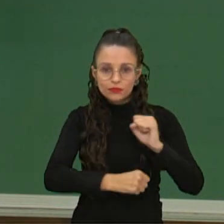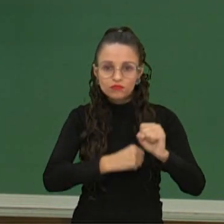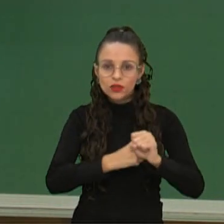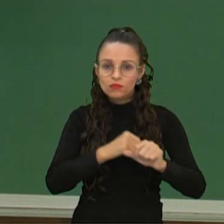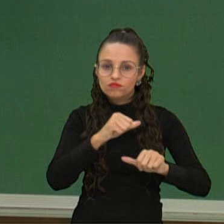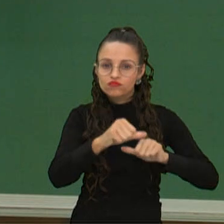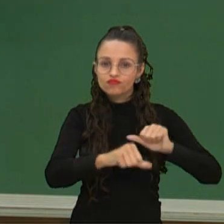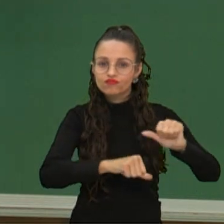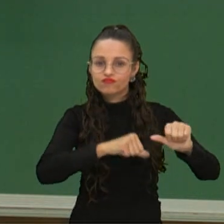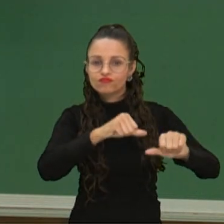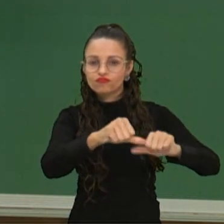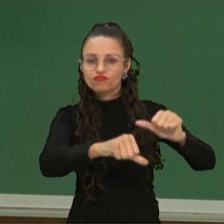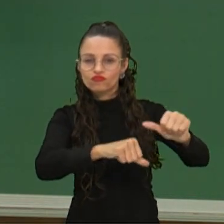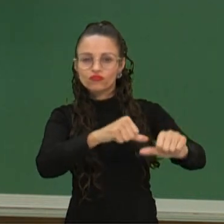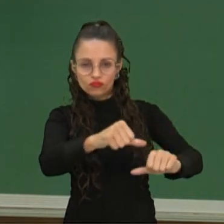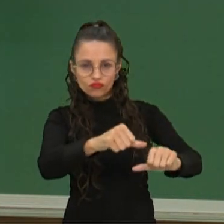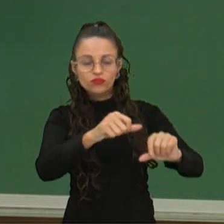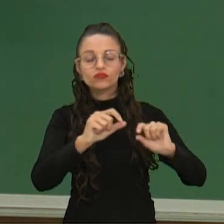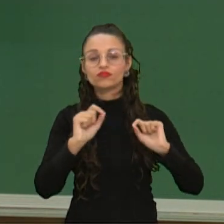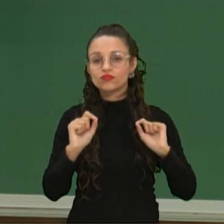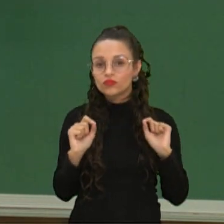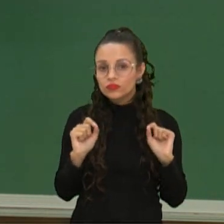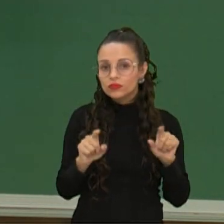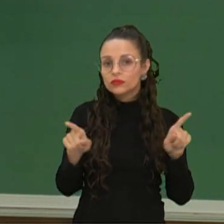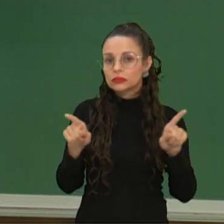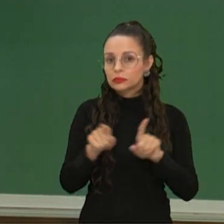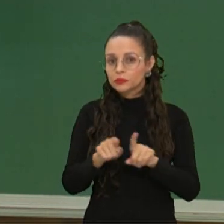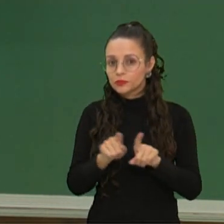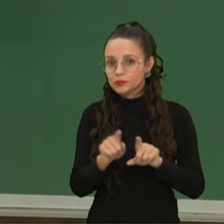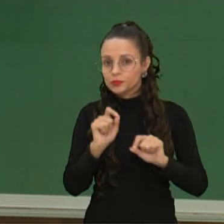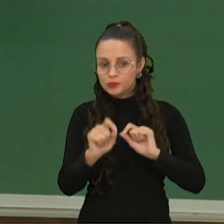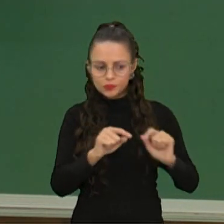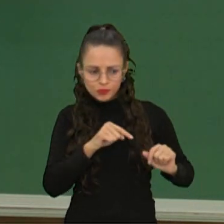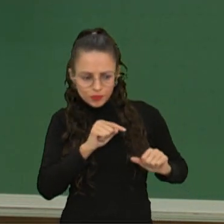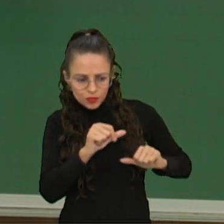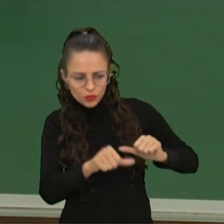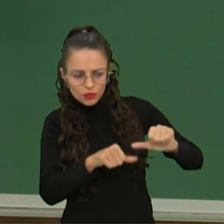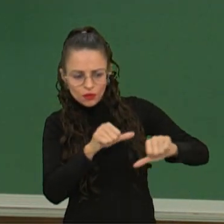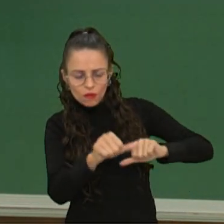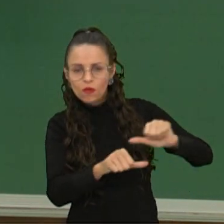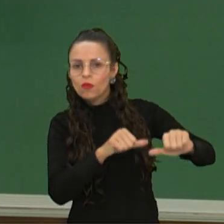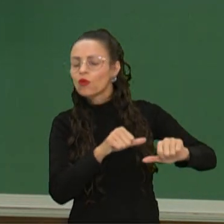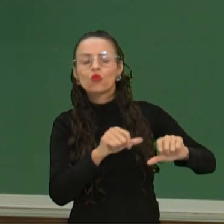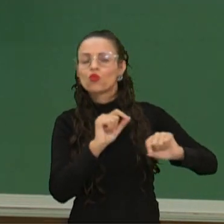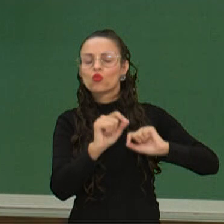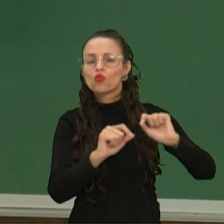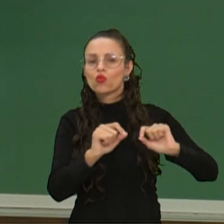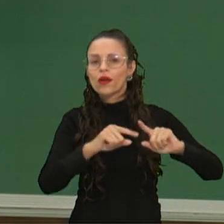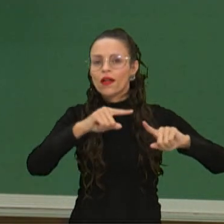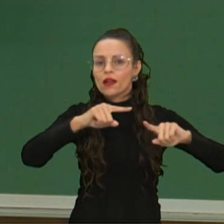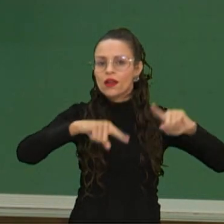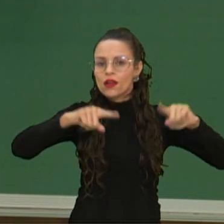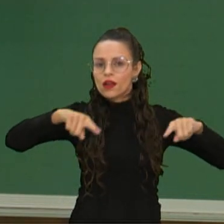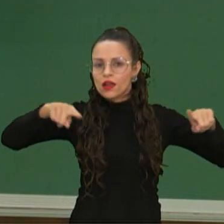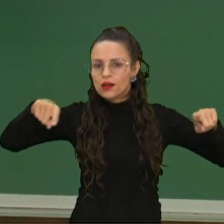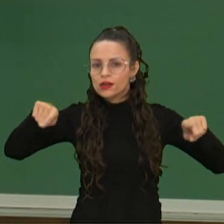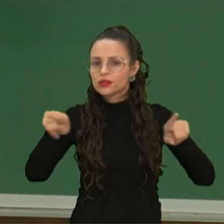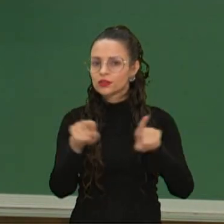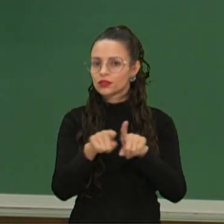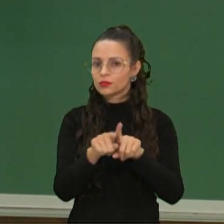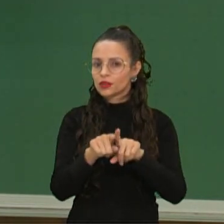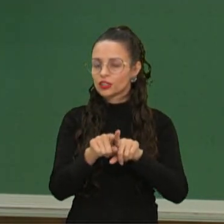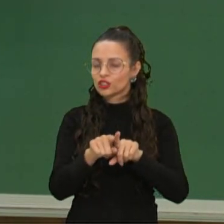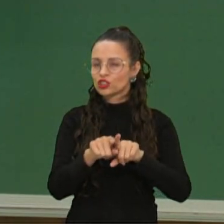mudanças há milhares de anos. E essas mudanças elas têm meio que têm sido alternadas em